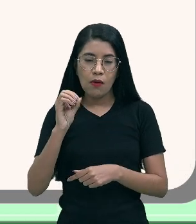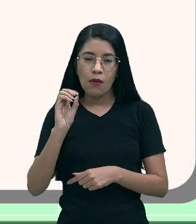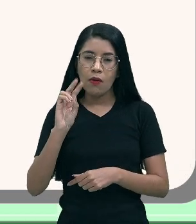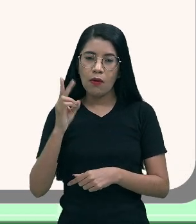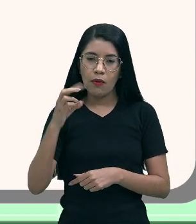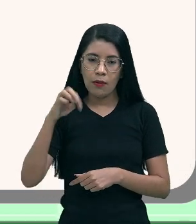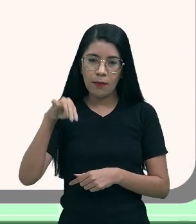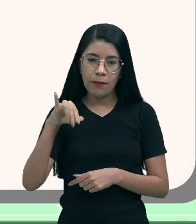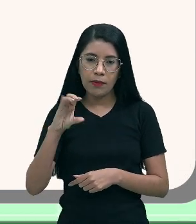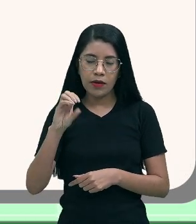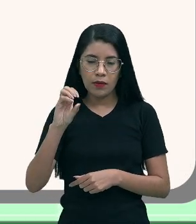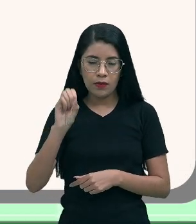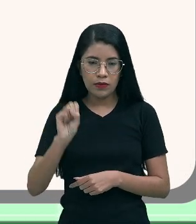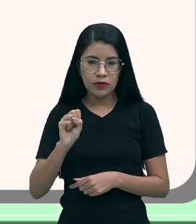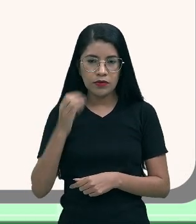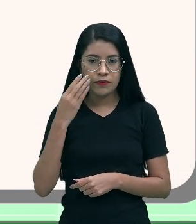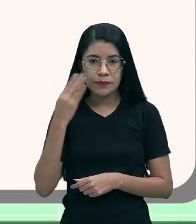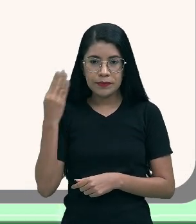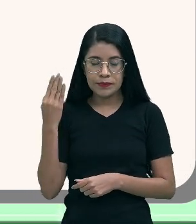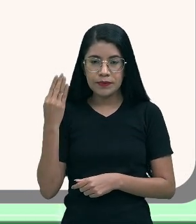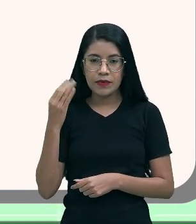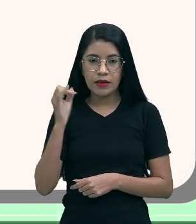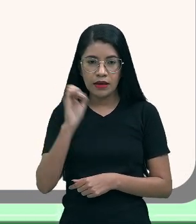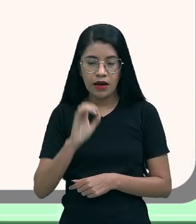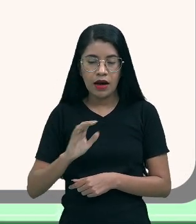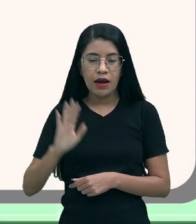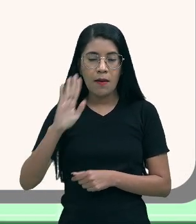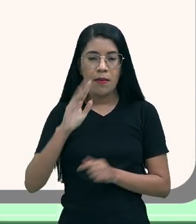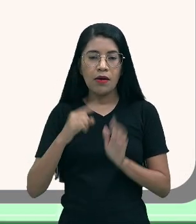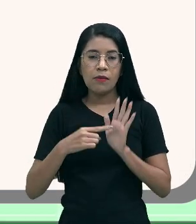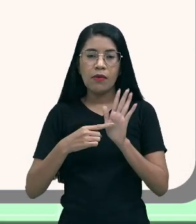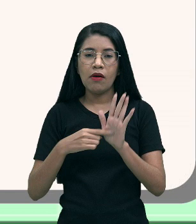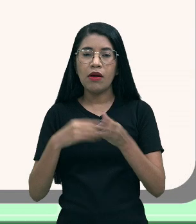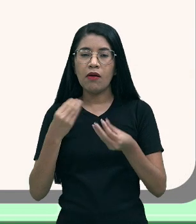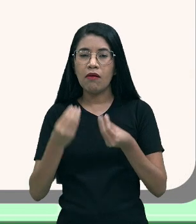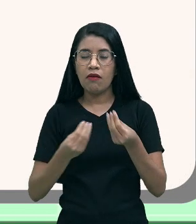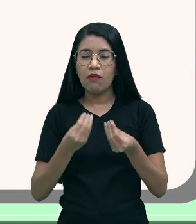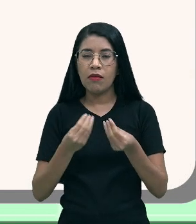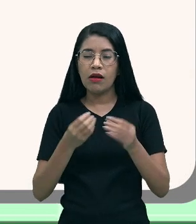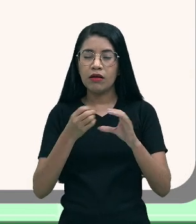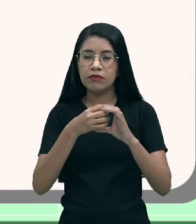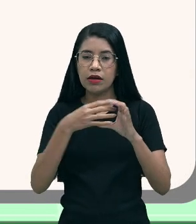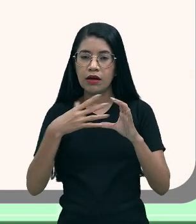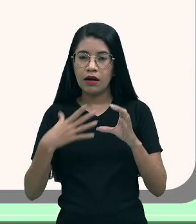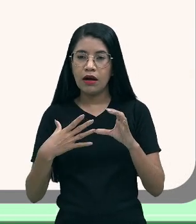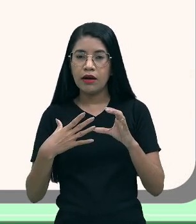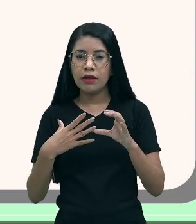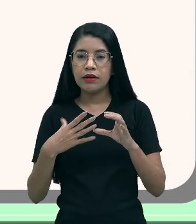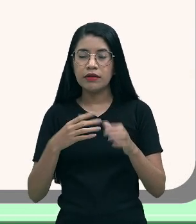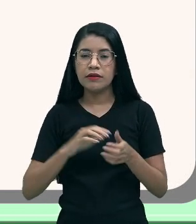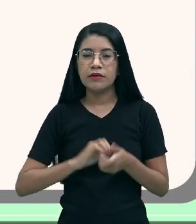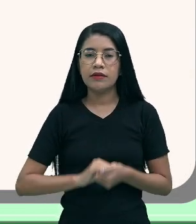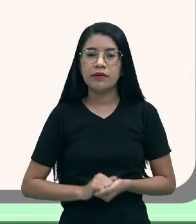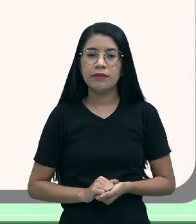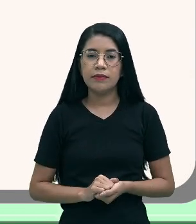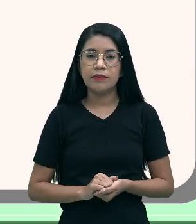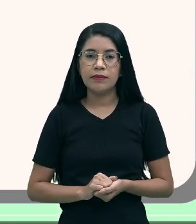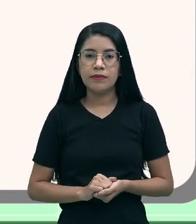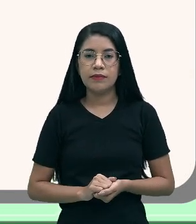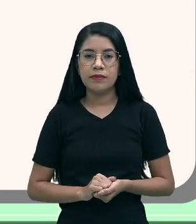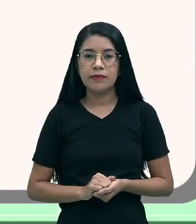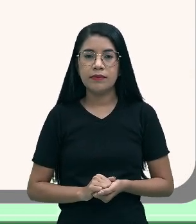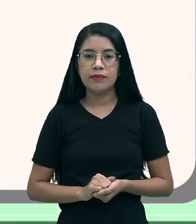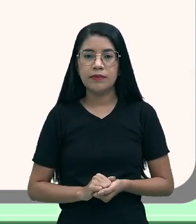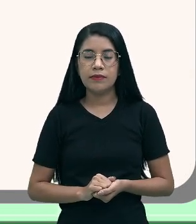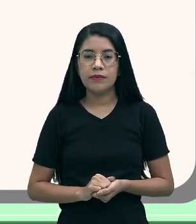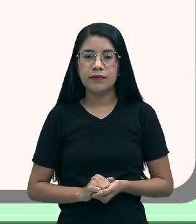você tem as figuras, claro, aí, né, mostrando como é um resistor, assim, na realidade, né, a foto de um resistor